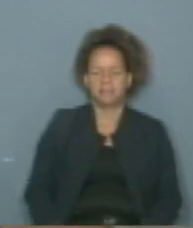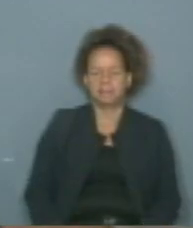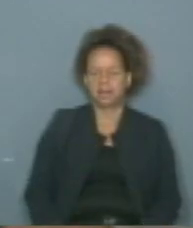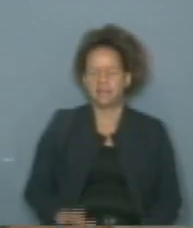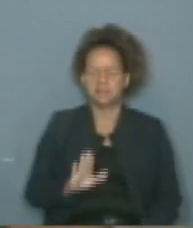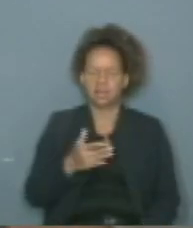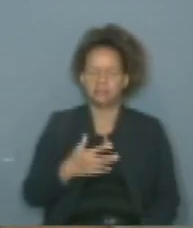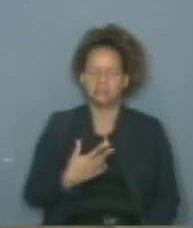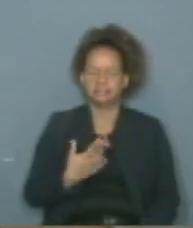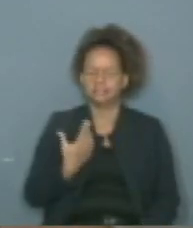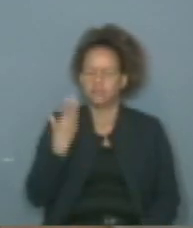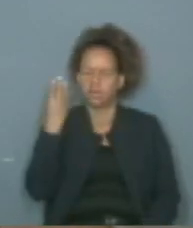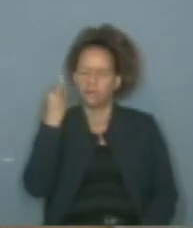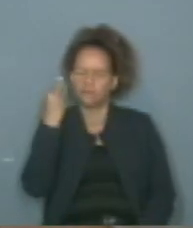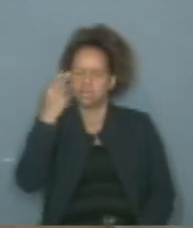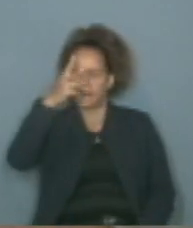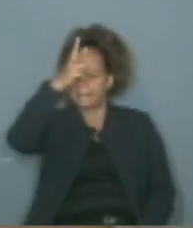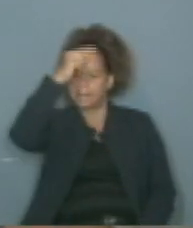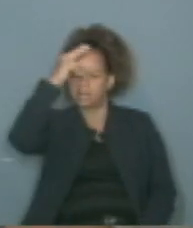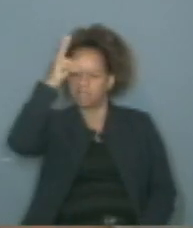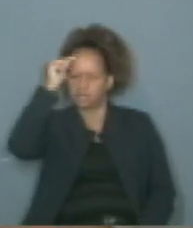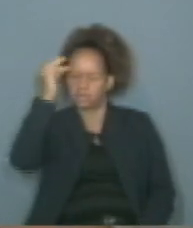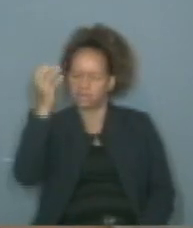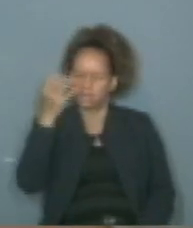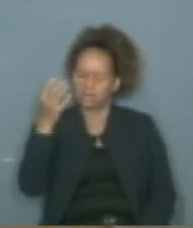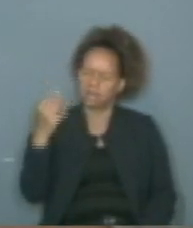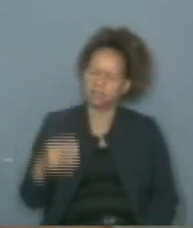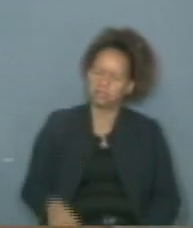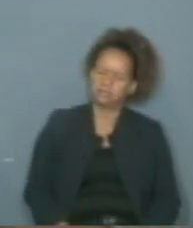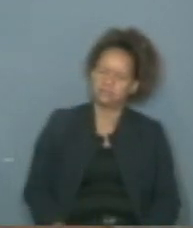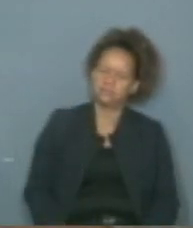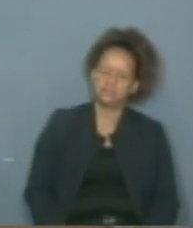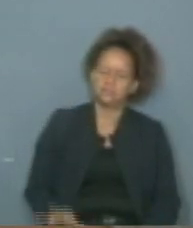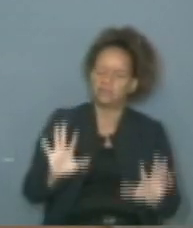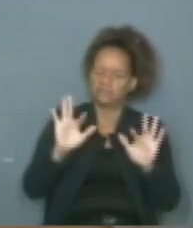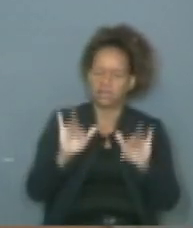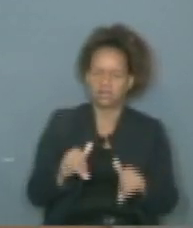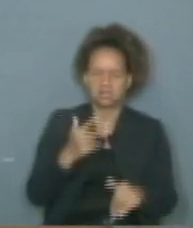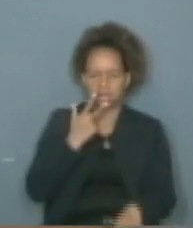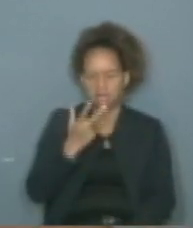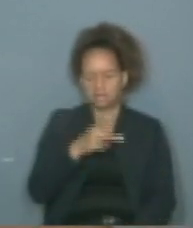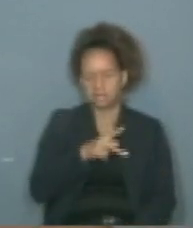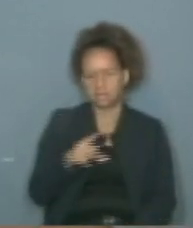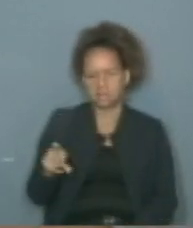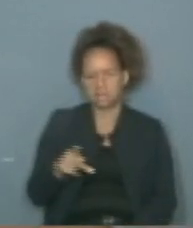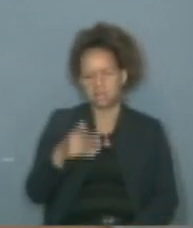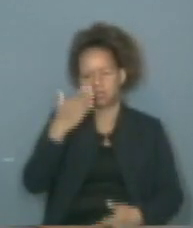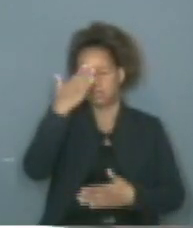puxadinho da prefeitura, que é assim que a prefeitura quer nos tratar. Era isso que eu tinha a dizer, presidente. Muito obrigado.